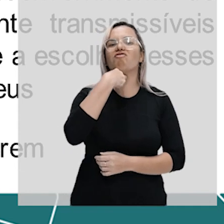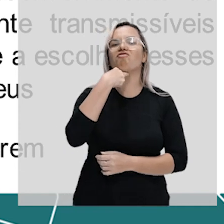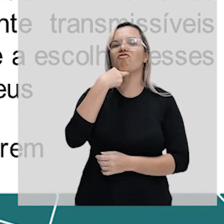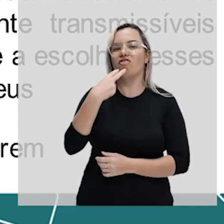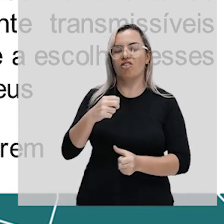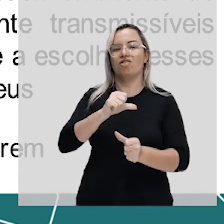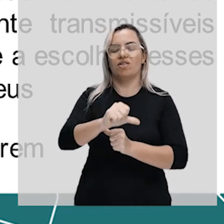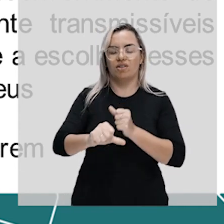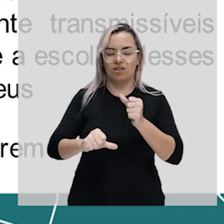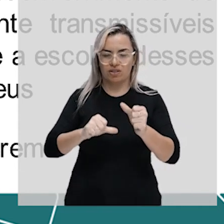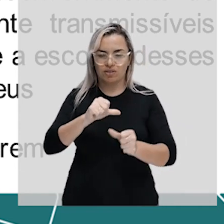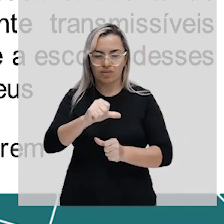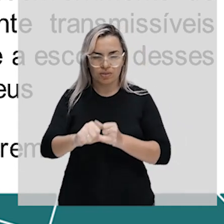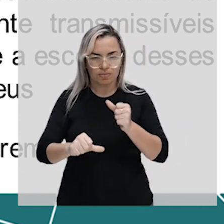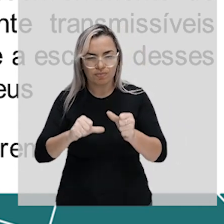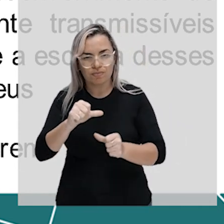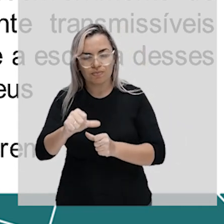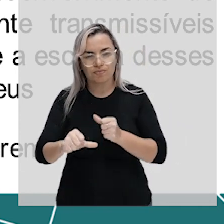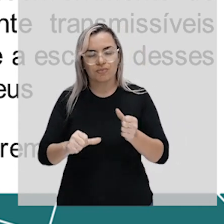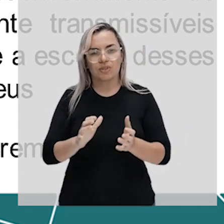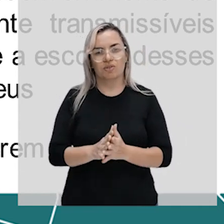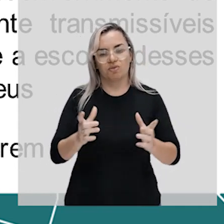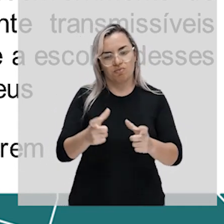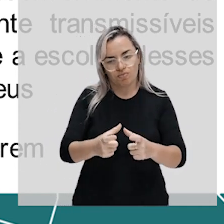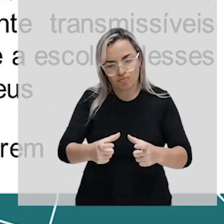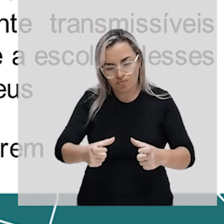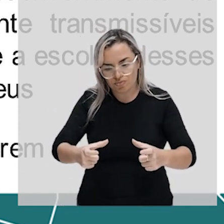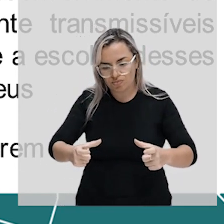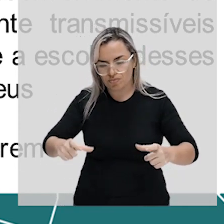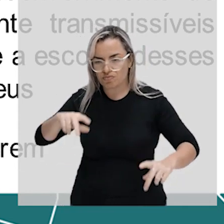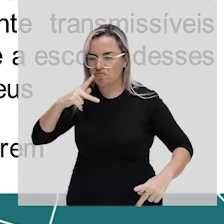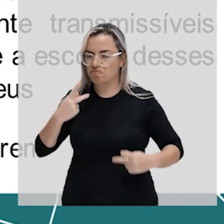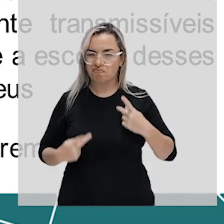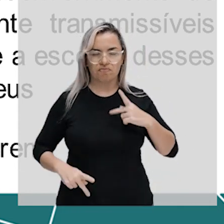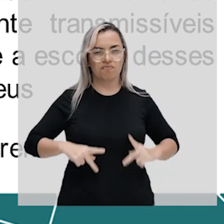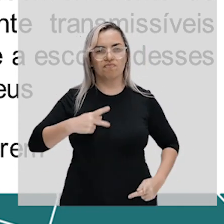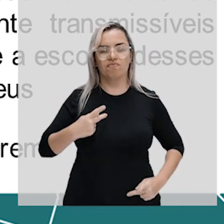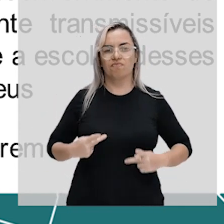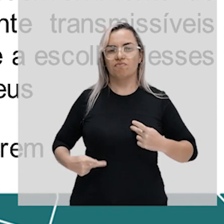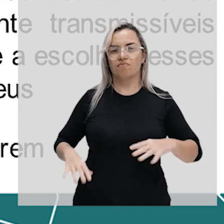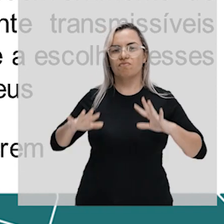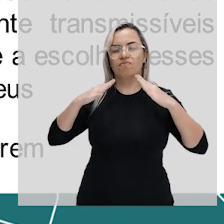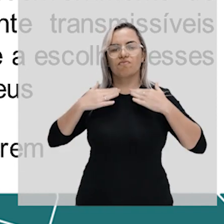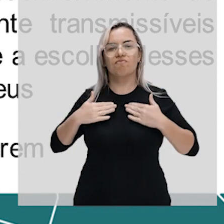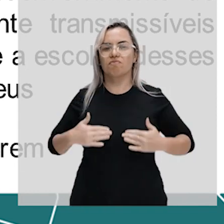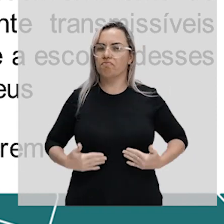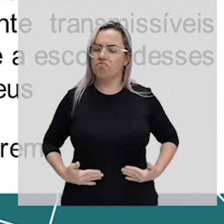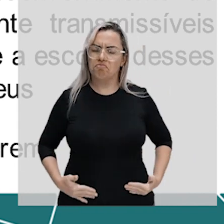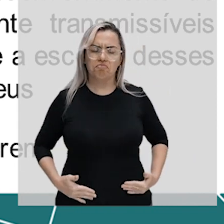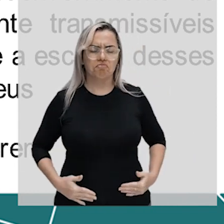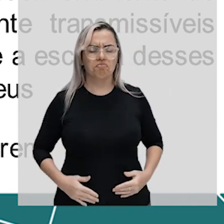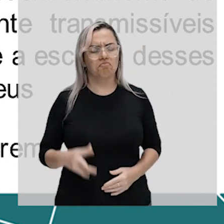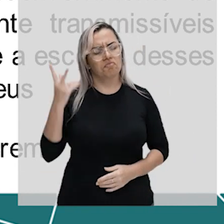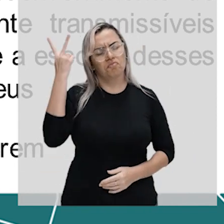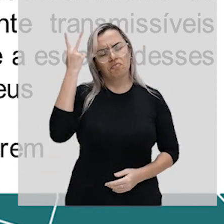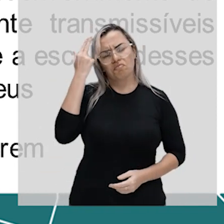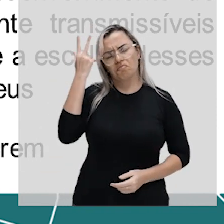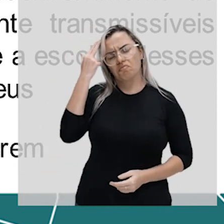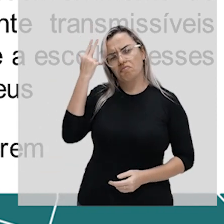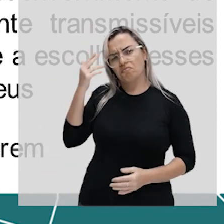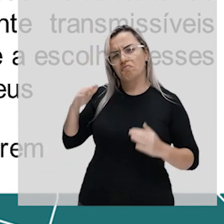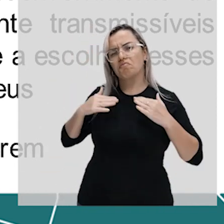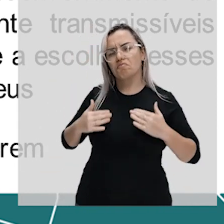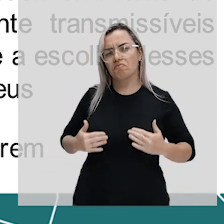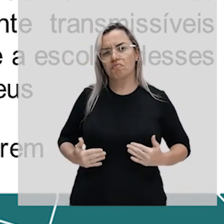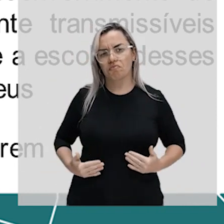uma mudança na taxa hormonal do organismo, que é normal, ok? Fazendo com que o corpo e a